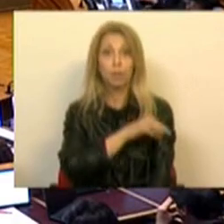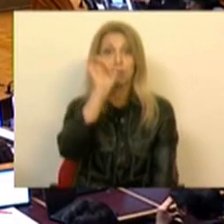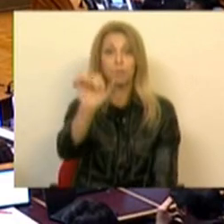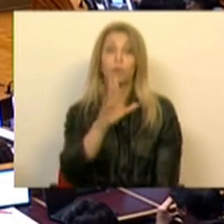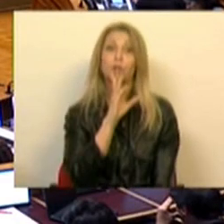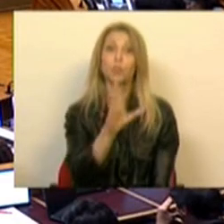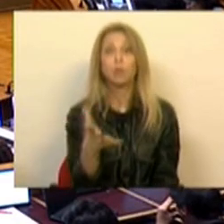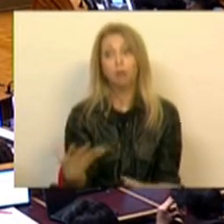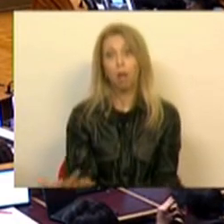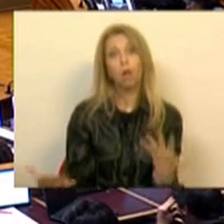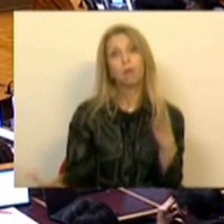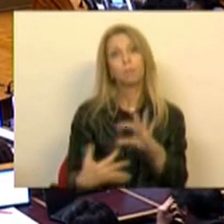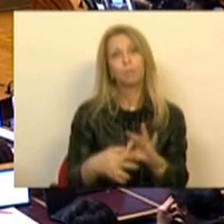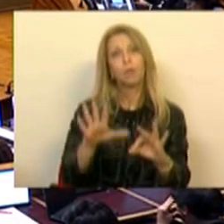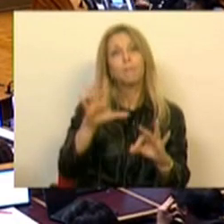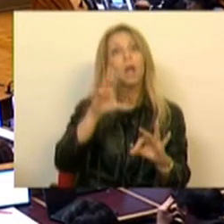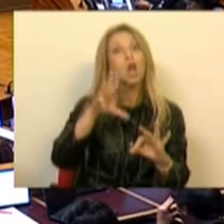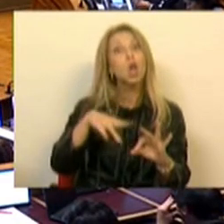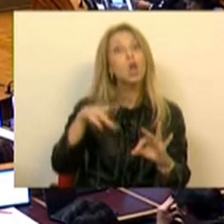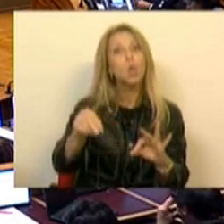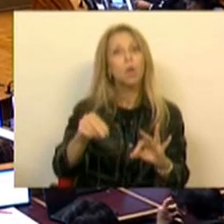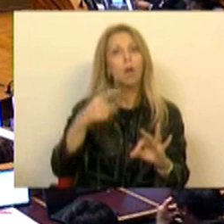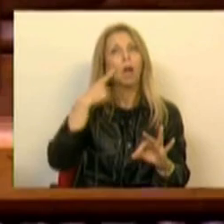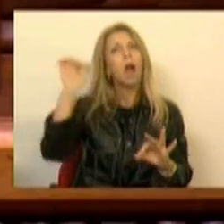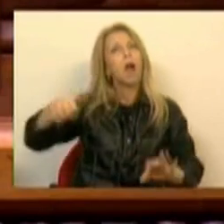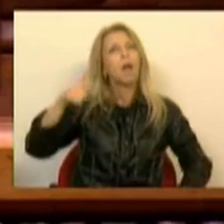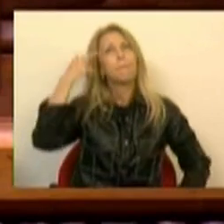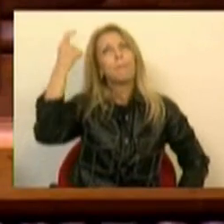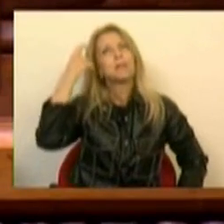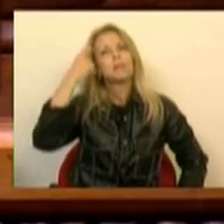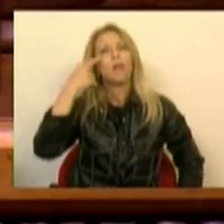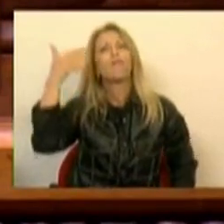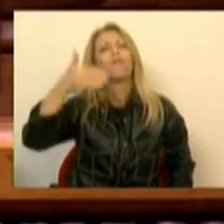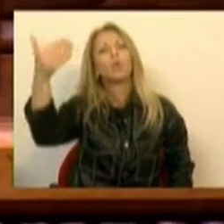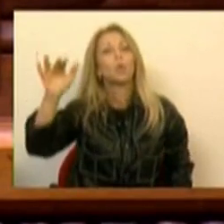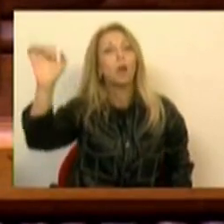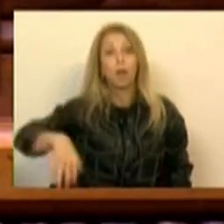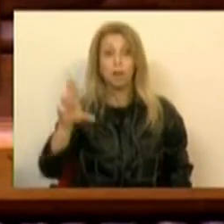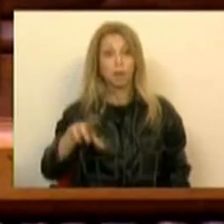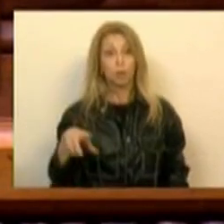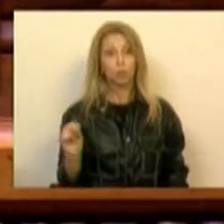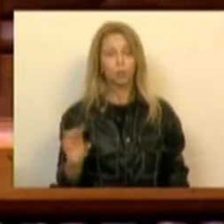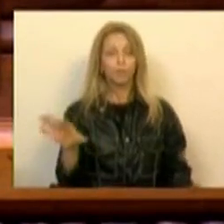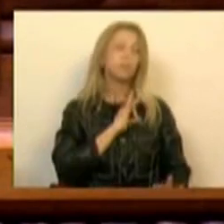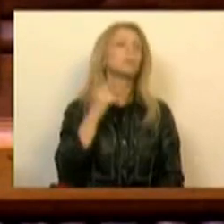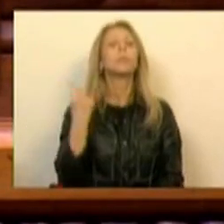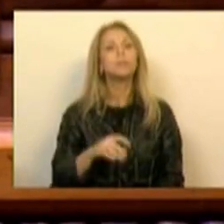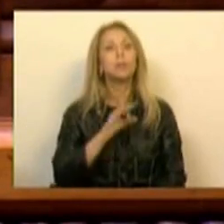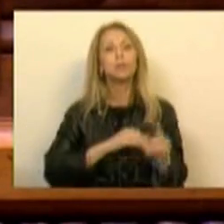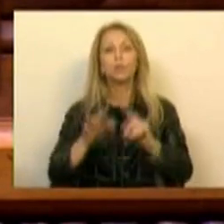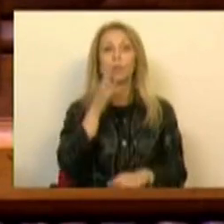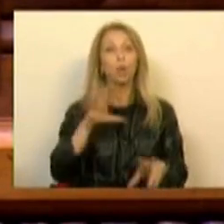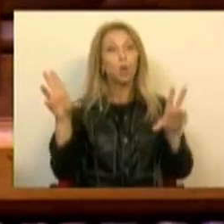ao presente sem nunca descurar o futuro. Senhor Presidente, senhoras e senhores deputados,